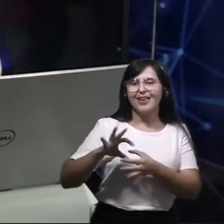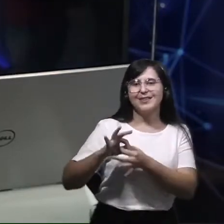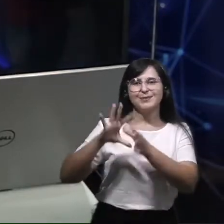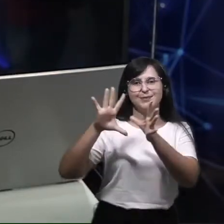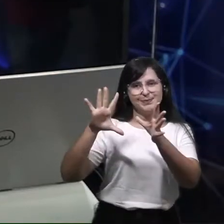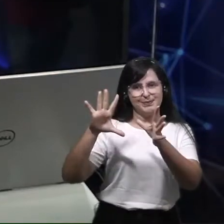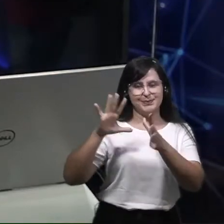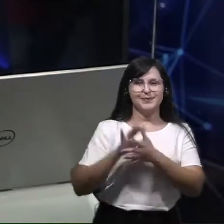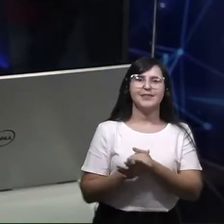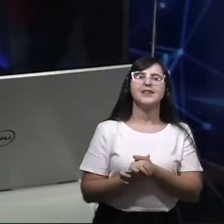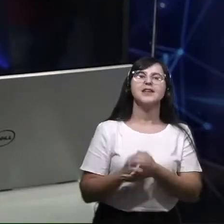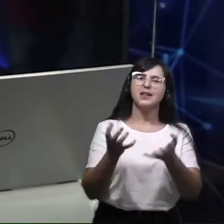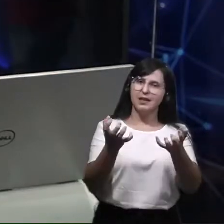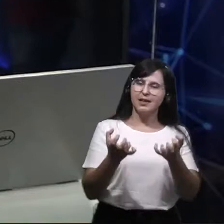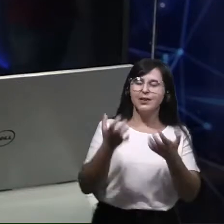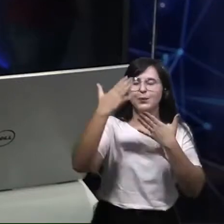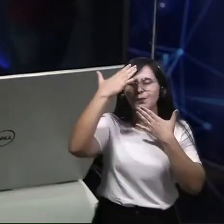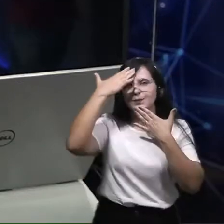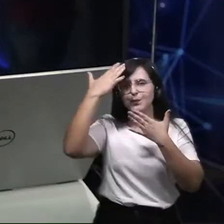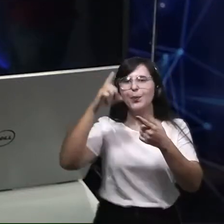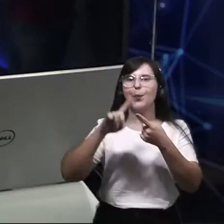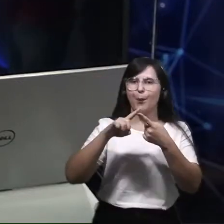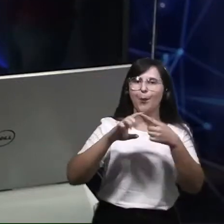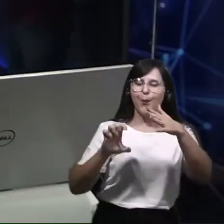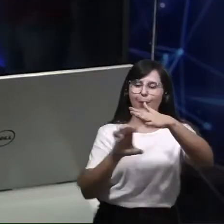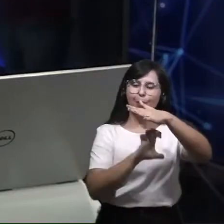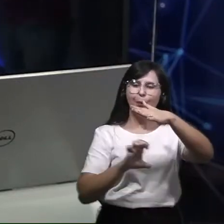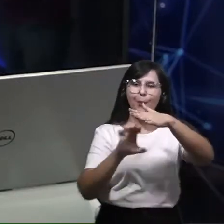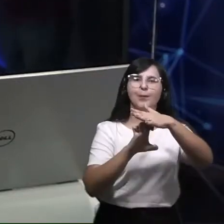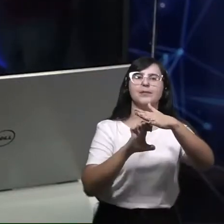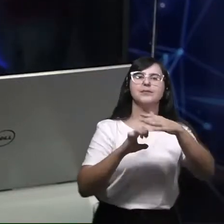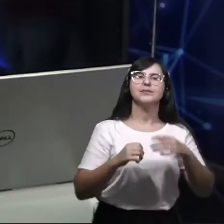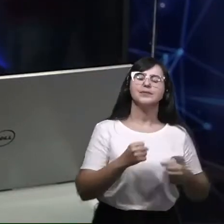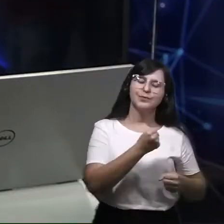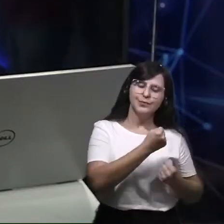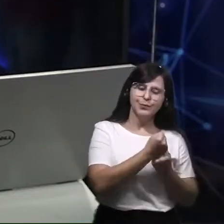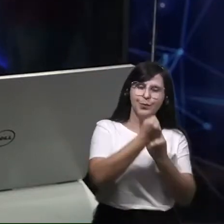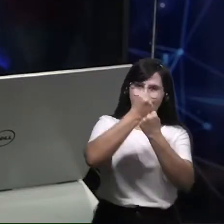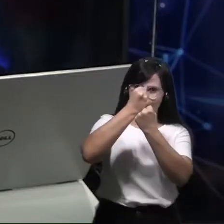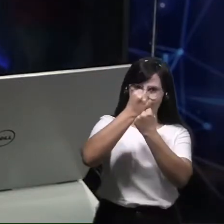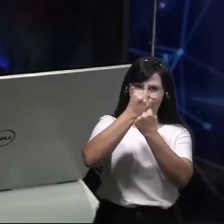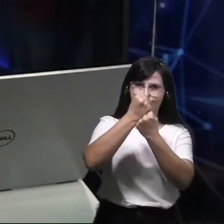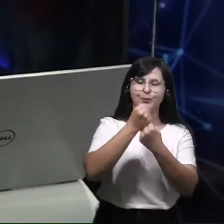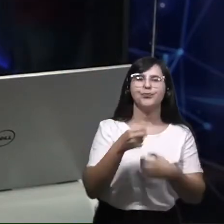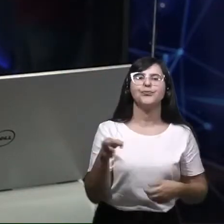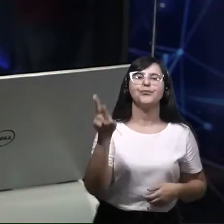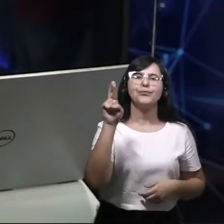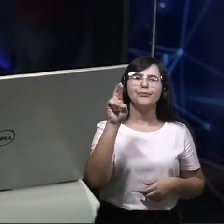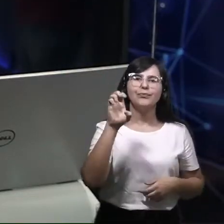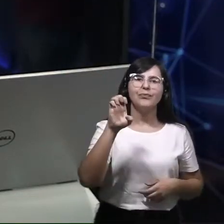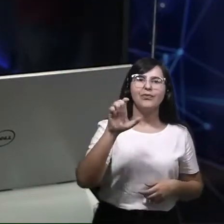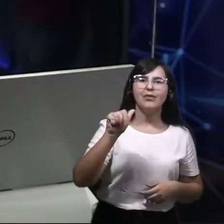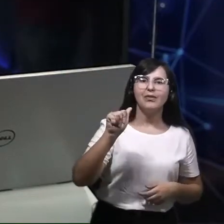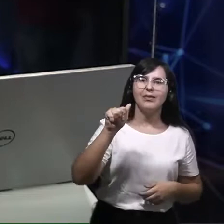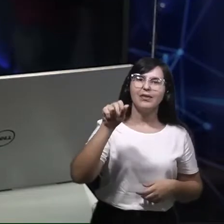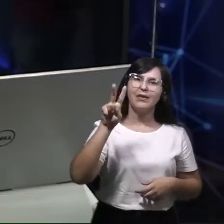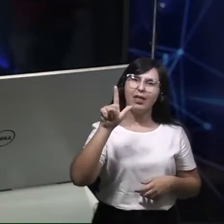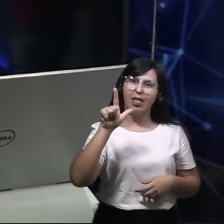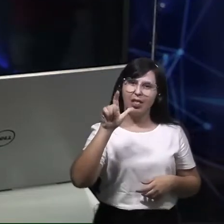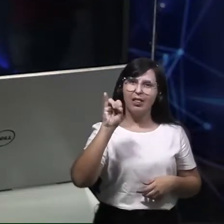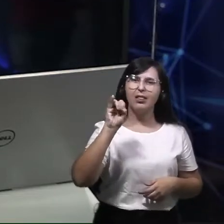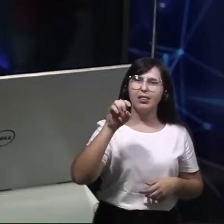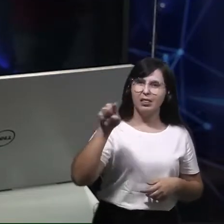agradecer às empresas, né, que contribuíram para a realização desse debate, ao suporte dado pela Realize Imóveis Planejados, pela